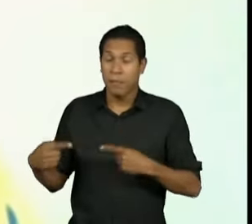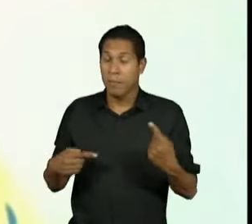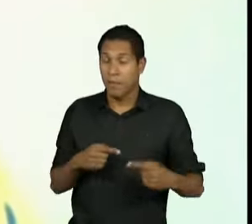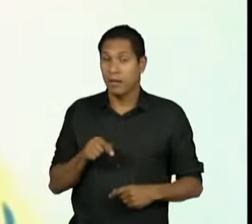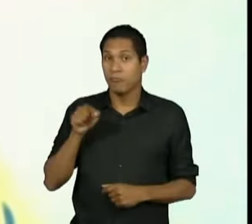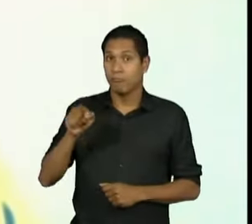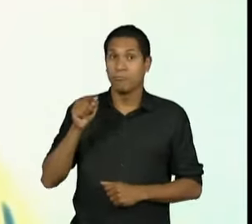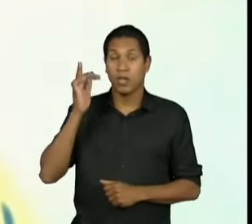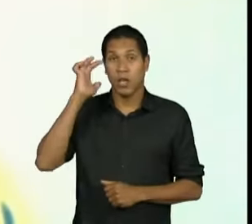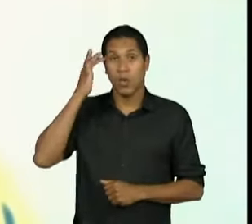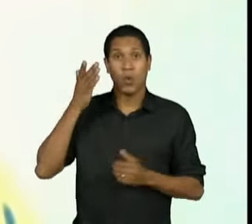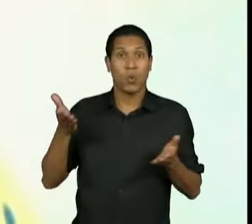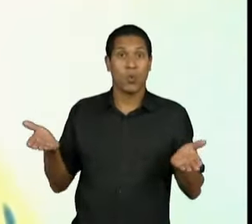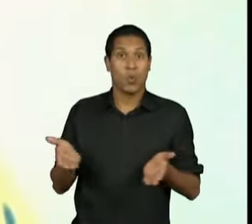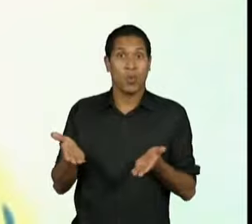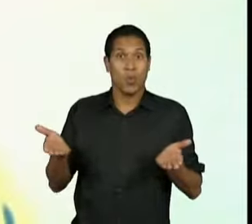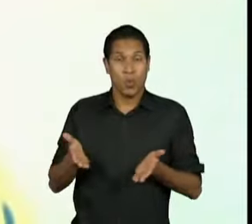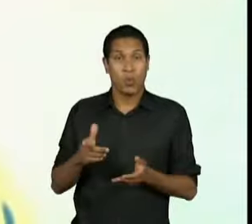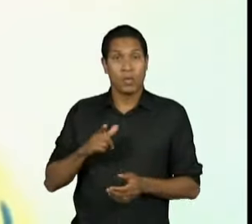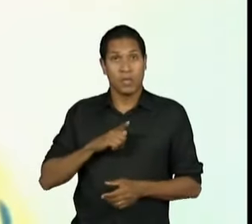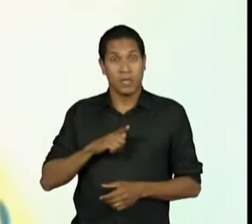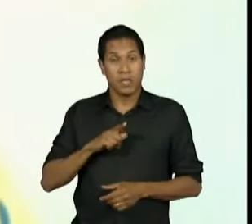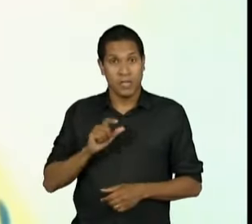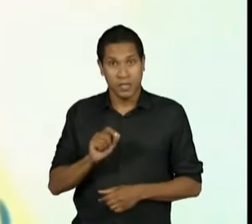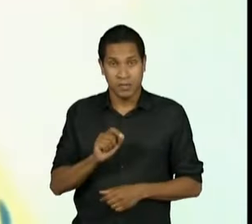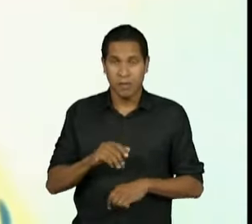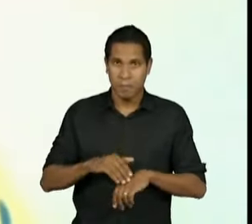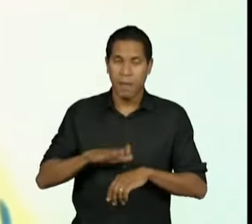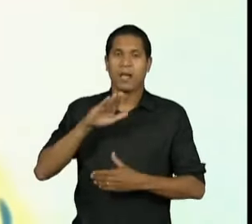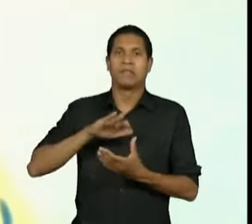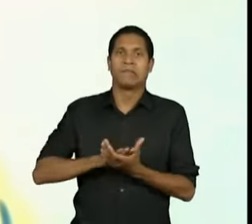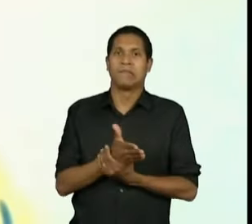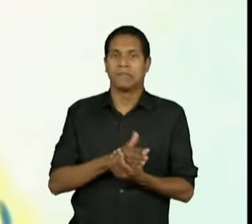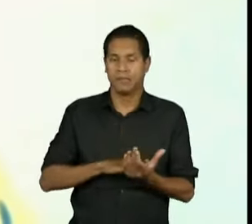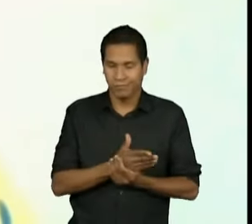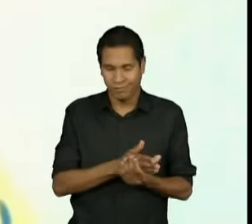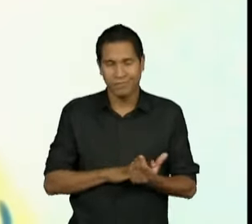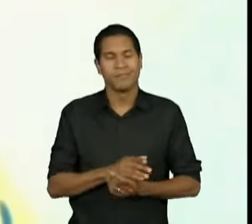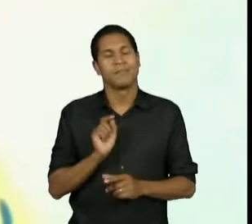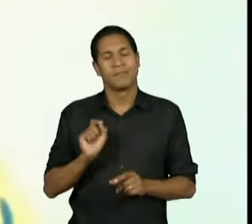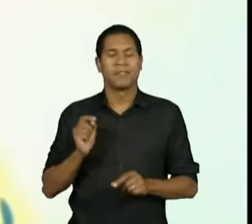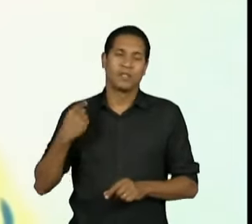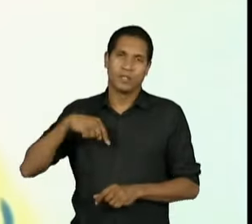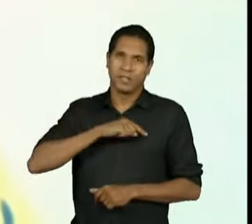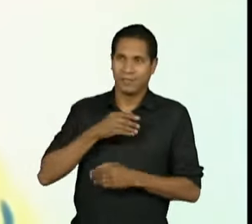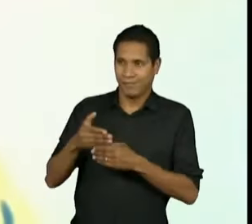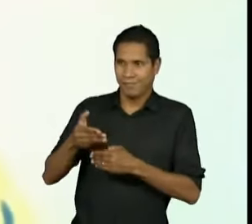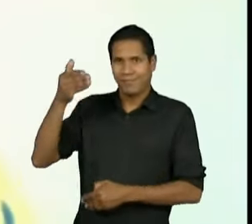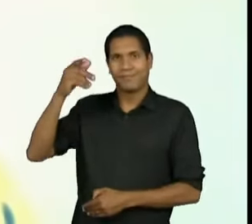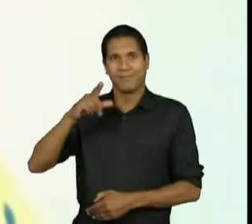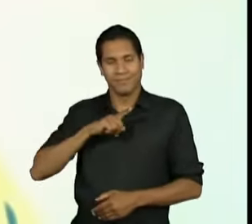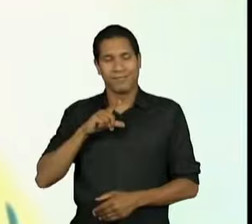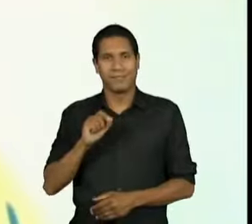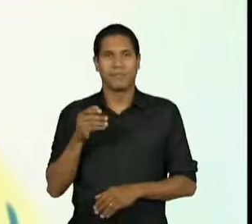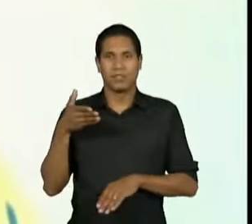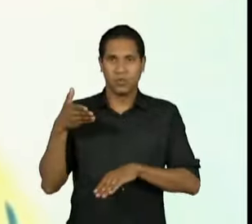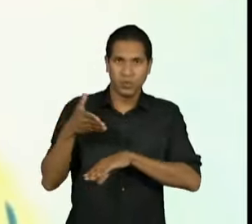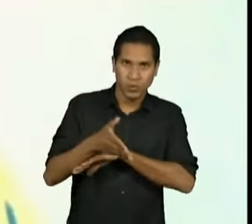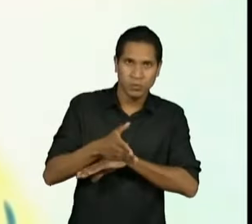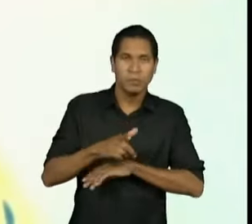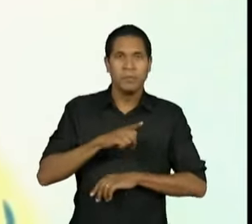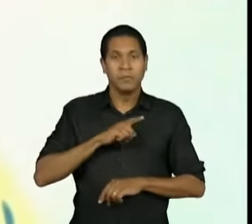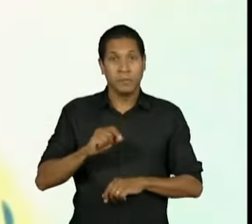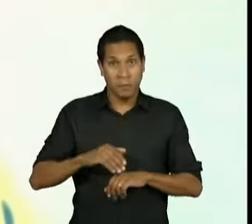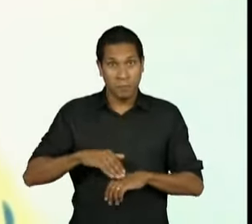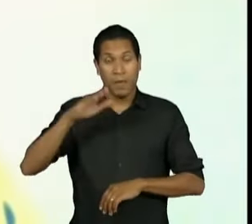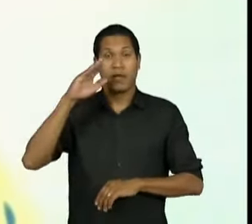que hoje nós negros incomodamos muito mais, né? A nossa presença hoje ela se tornou